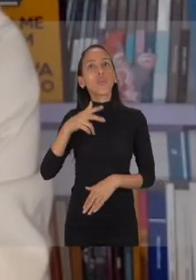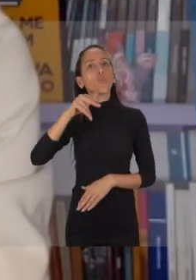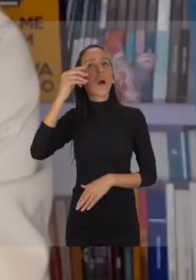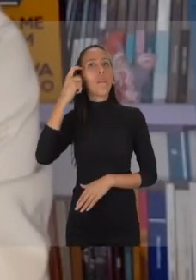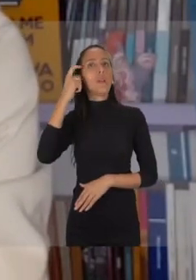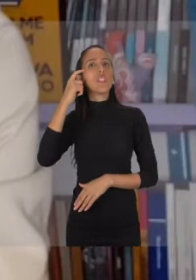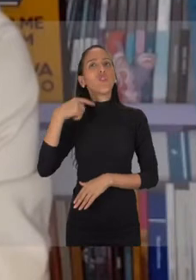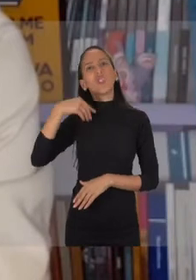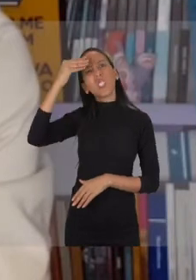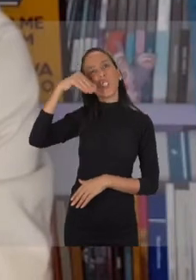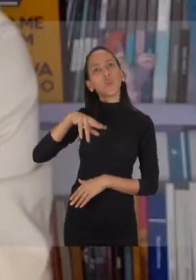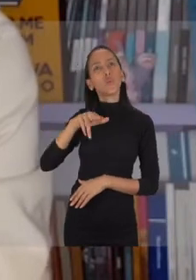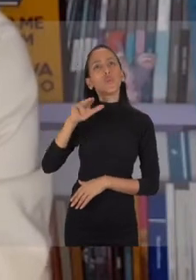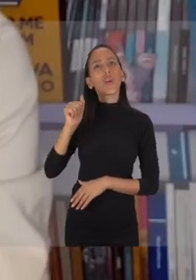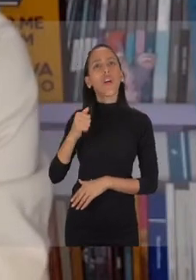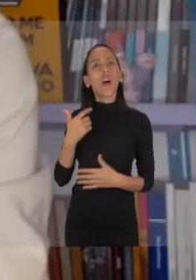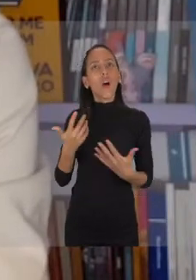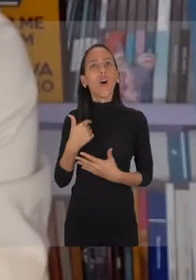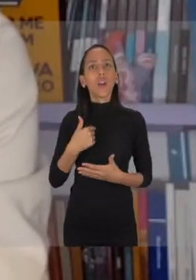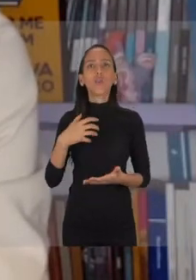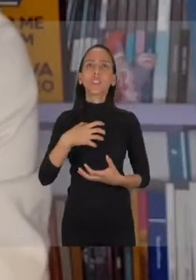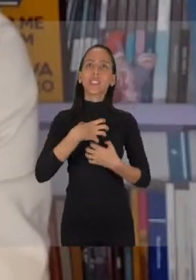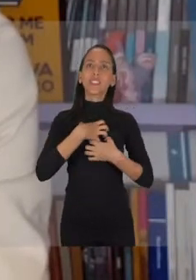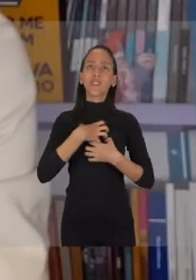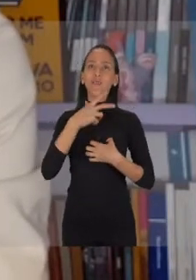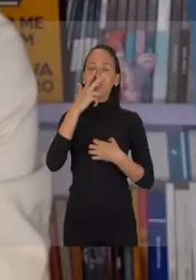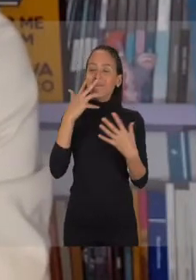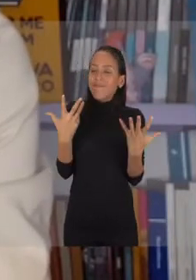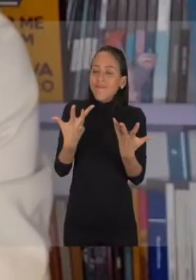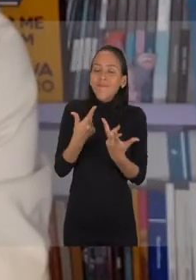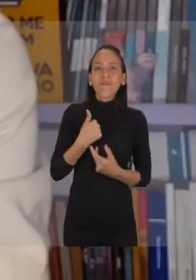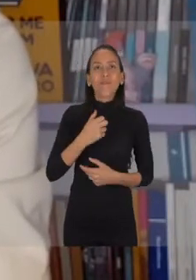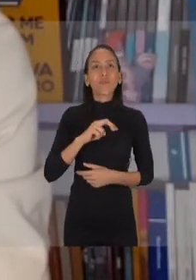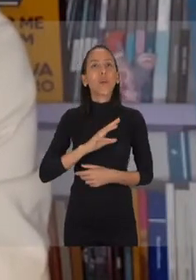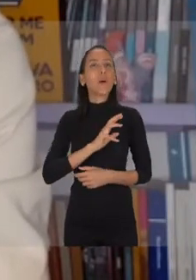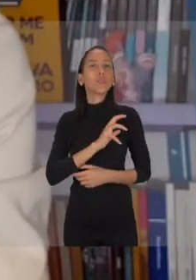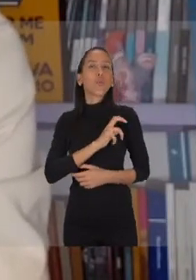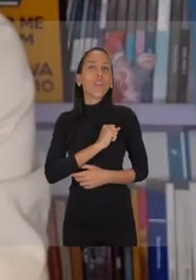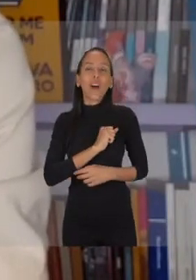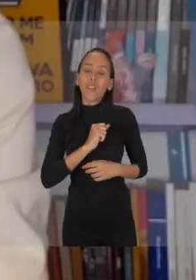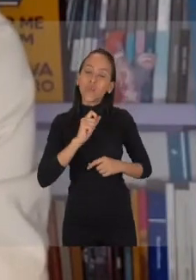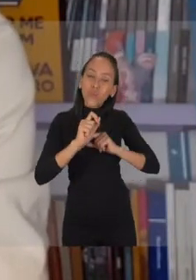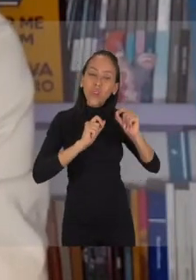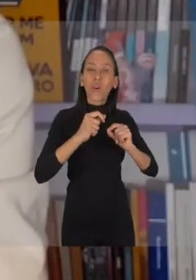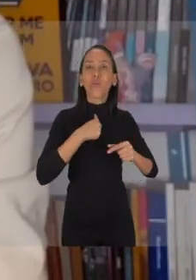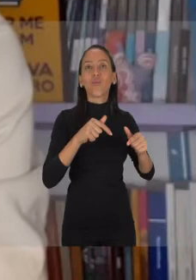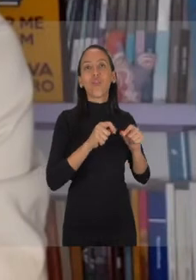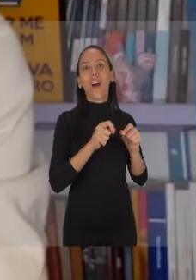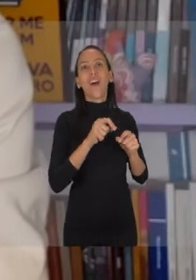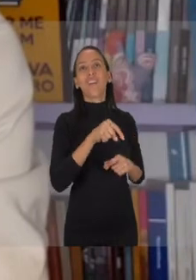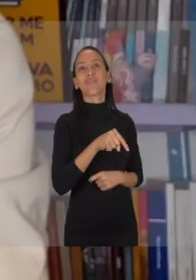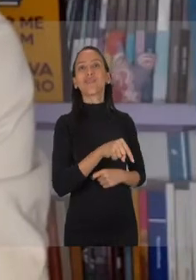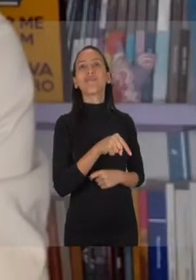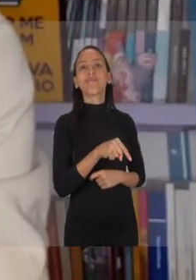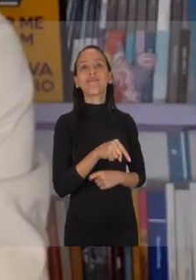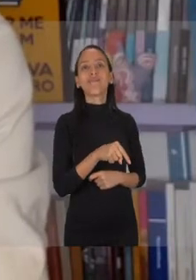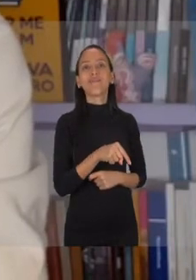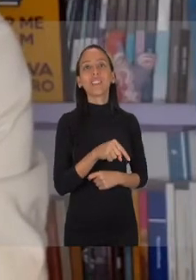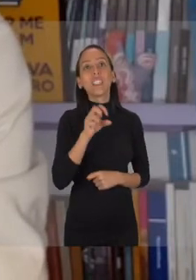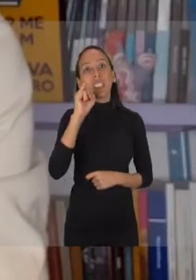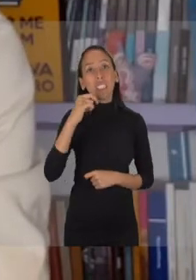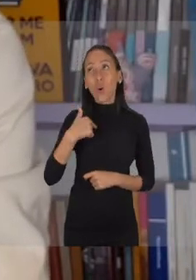desistir. Hoje eu me sinto extremamente realizado, eu sou extremamente apaixonado, eu amo o que eu faço. Eu não